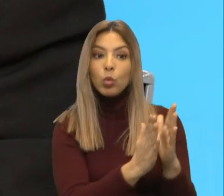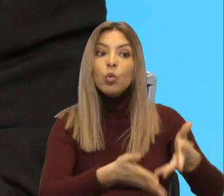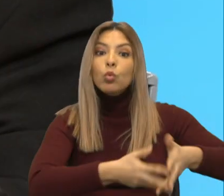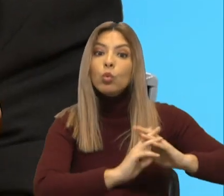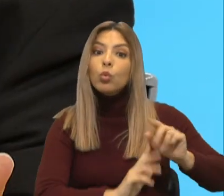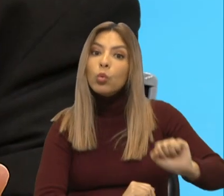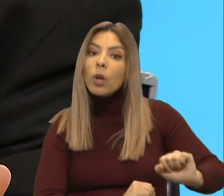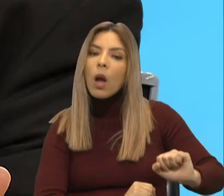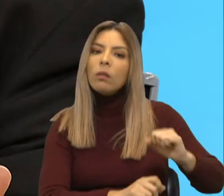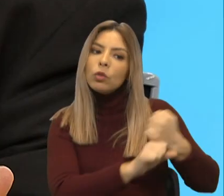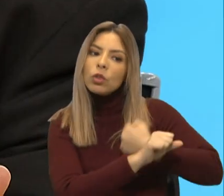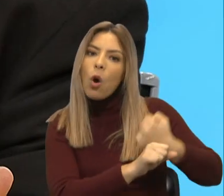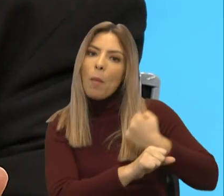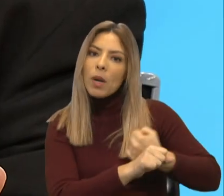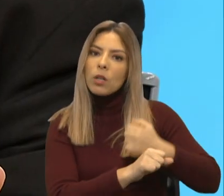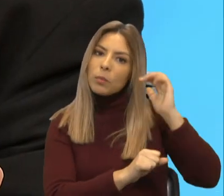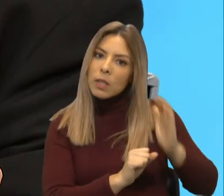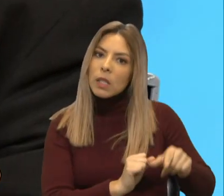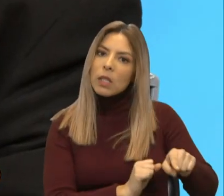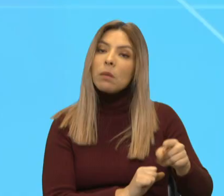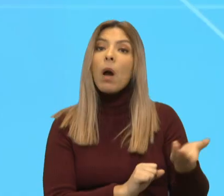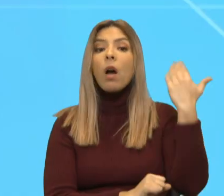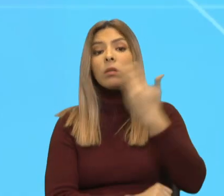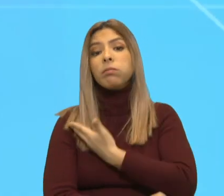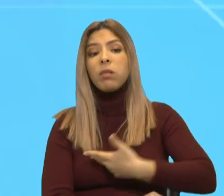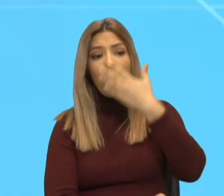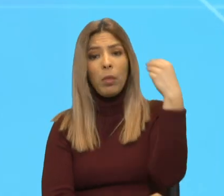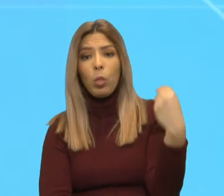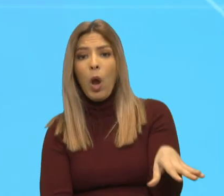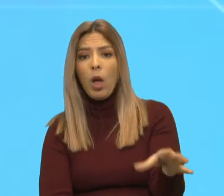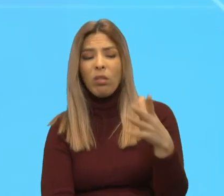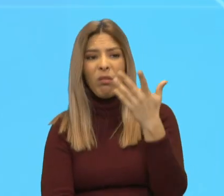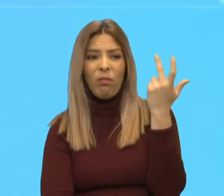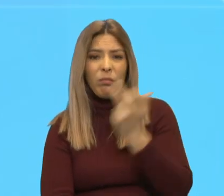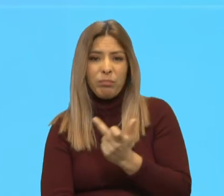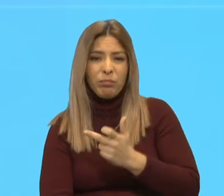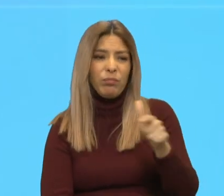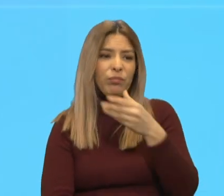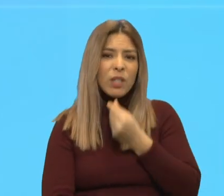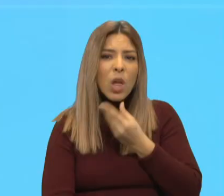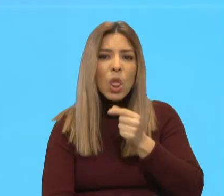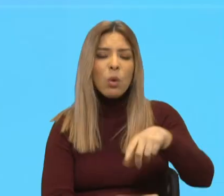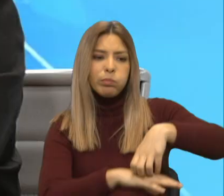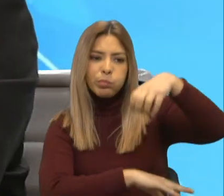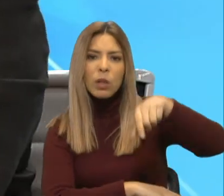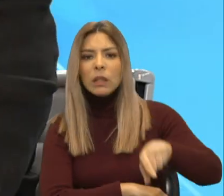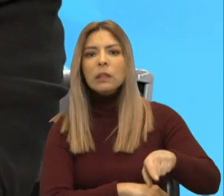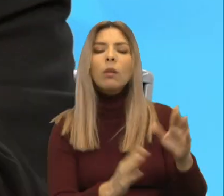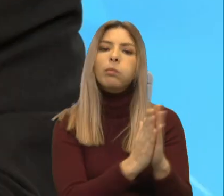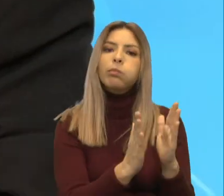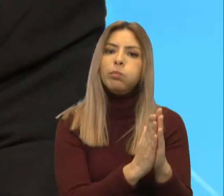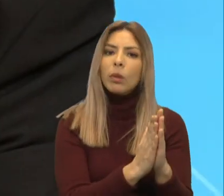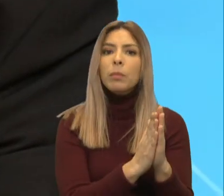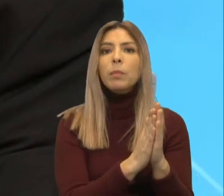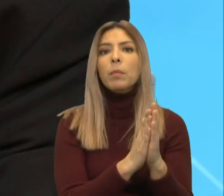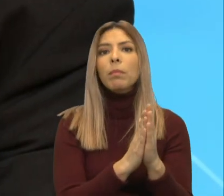precisa reabilitar as estruturas que estavam abandonadas, algumas foram devolvidas pelo governo ultimamente. Estruturas, quando falo de estruturas, falo de